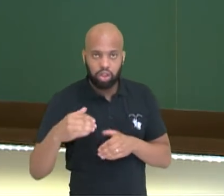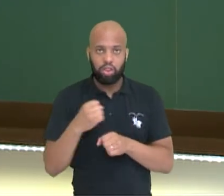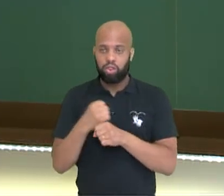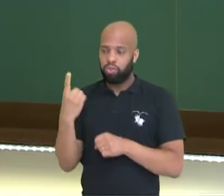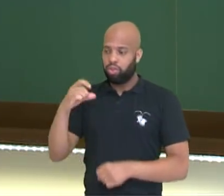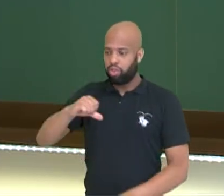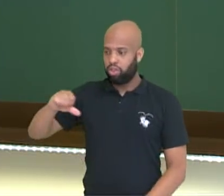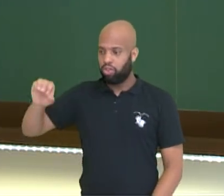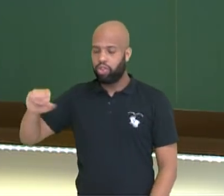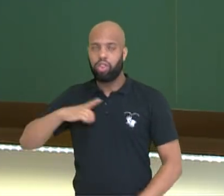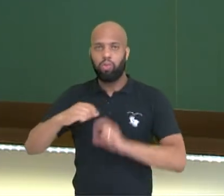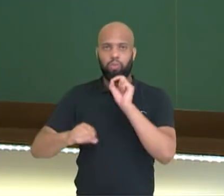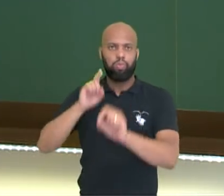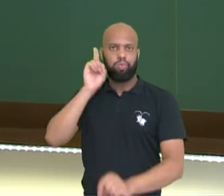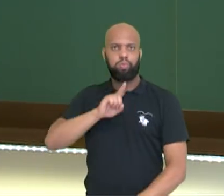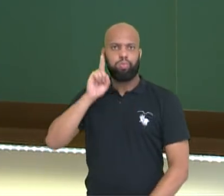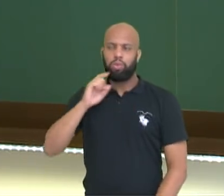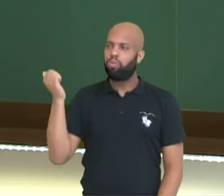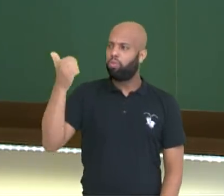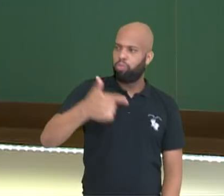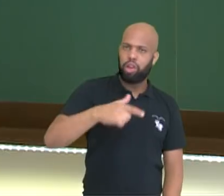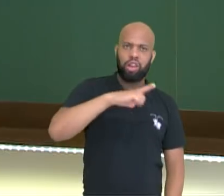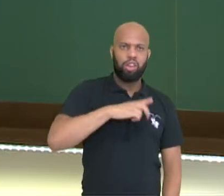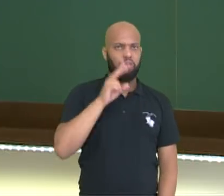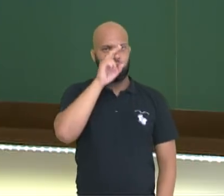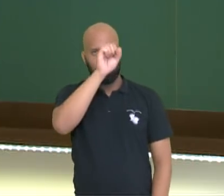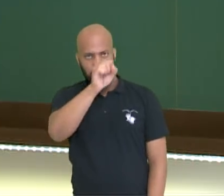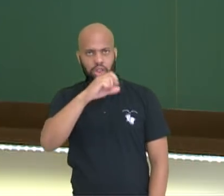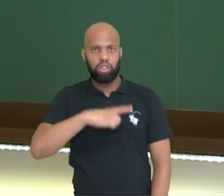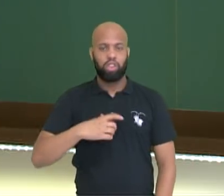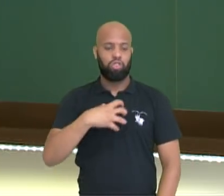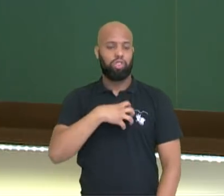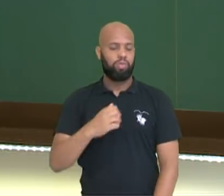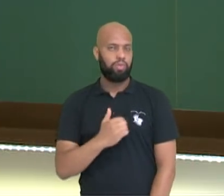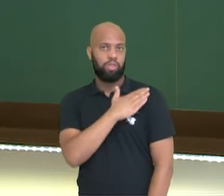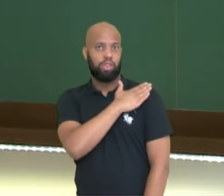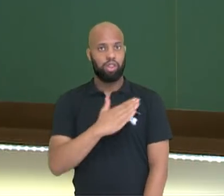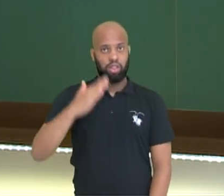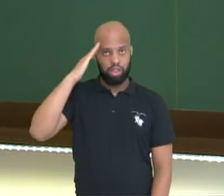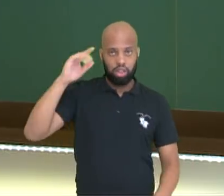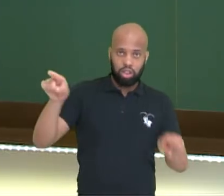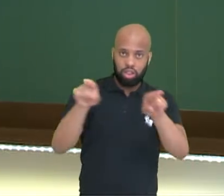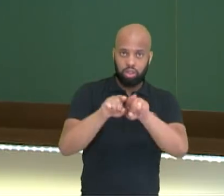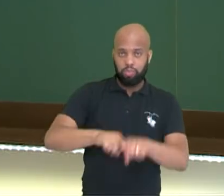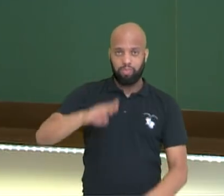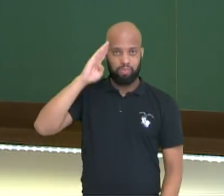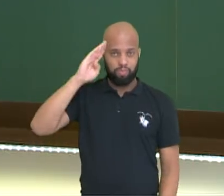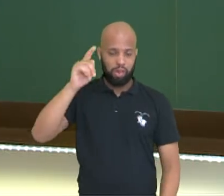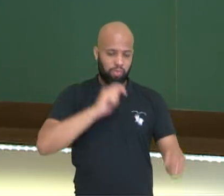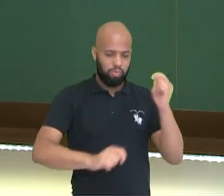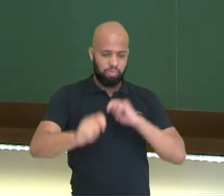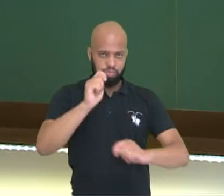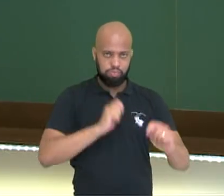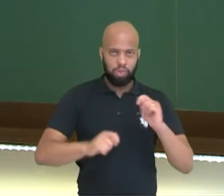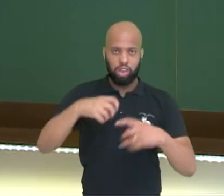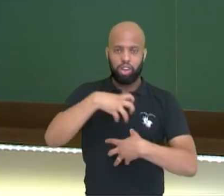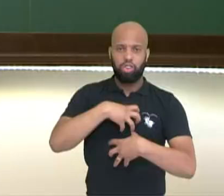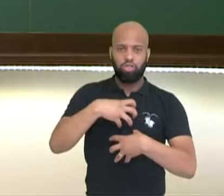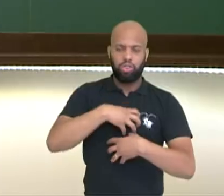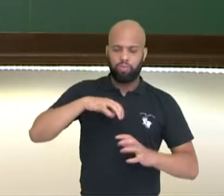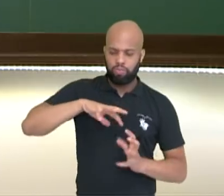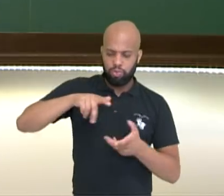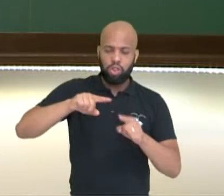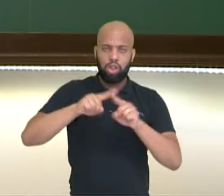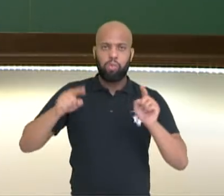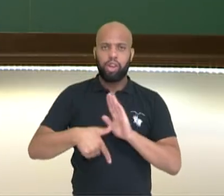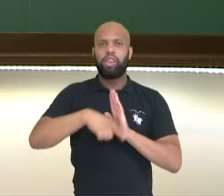os Estados Unidos como sendo uma das potências militares e uma das principais potências econômicas do cenário mundial.